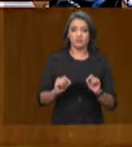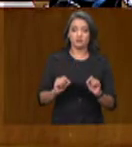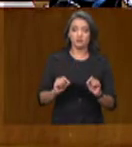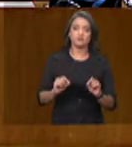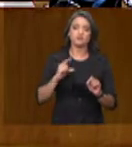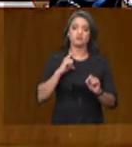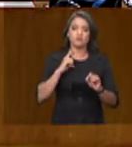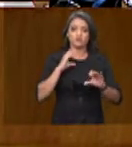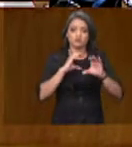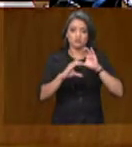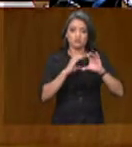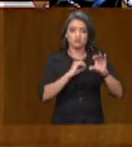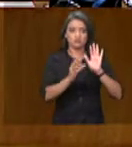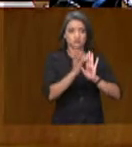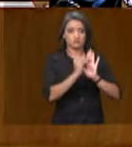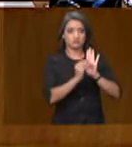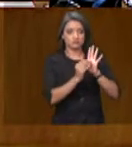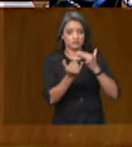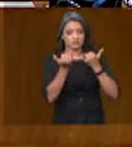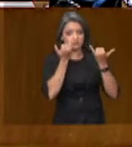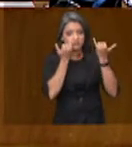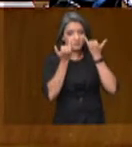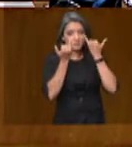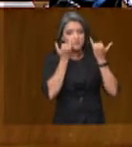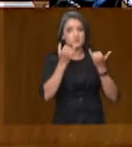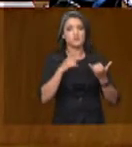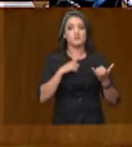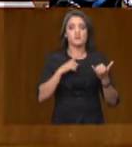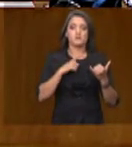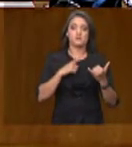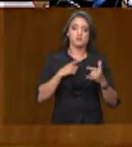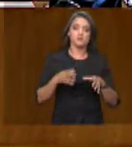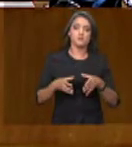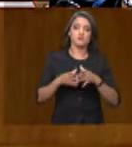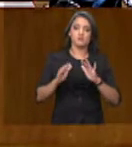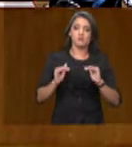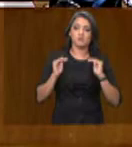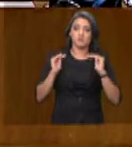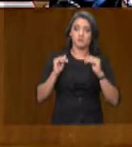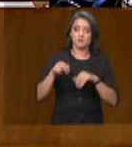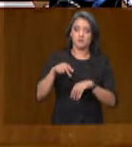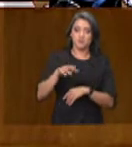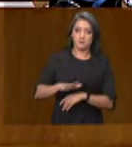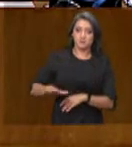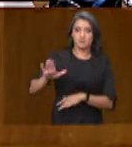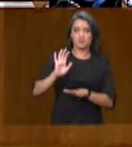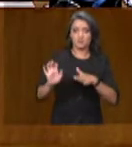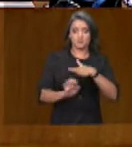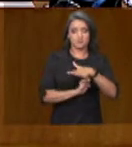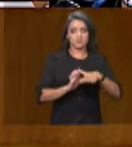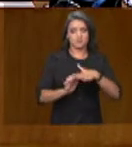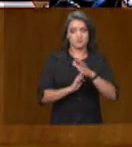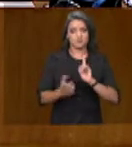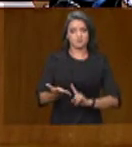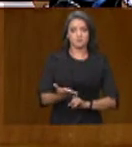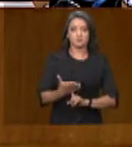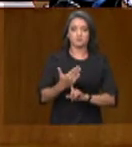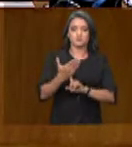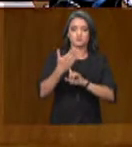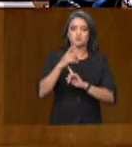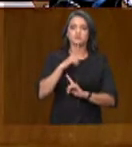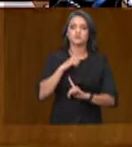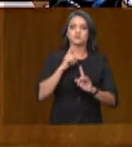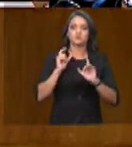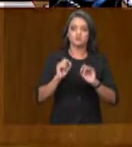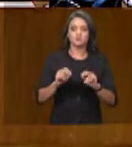comunicações eletrônicas das autoridades nacionais a empresas de tecnologia nas específicas